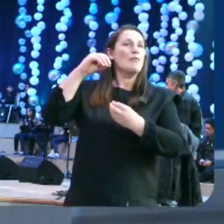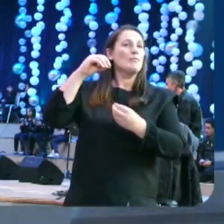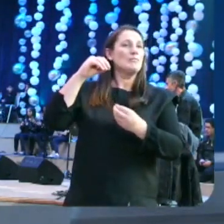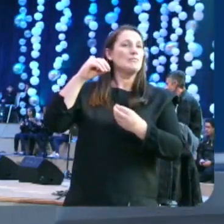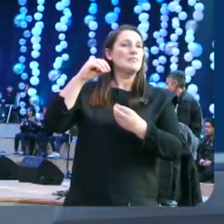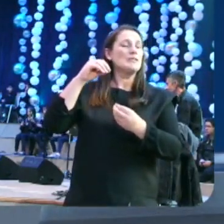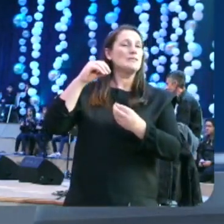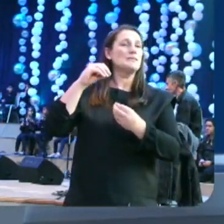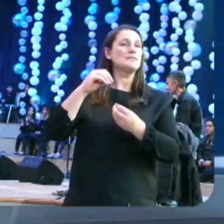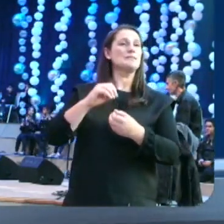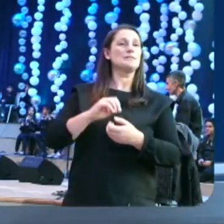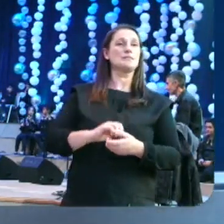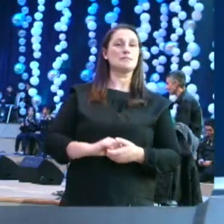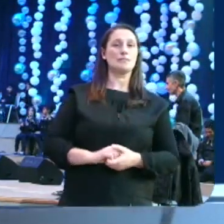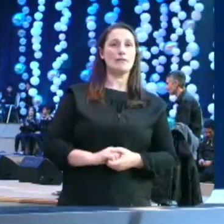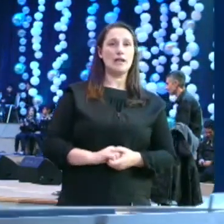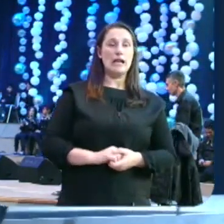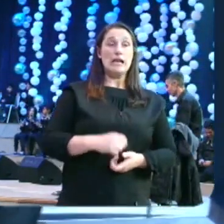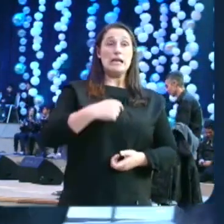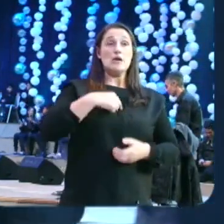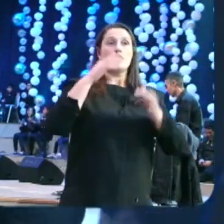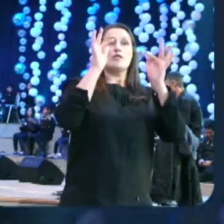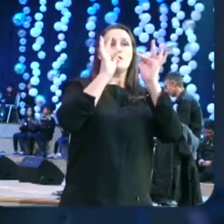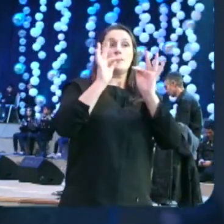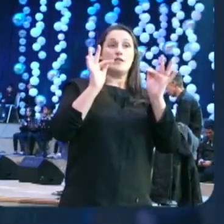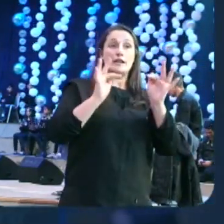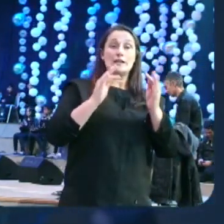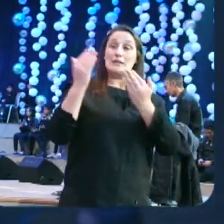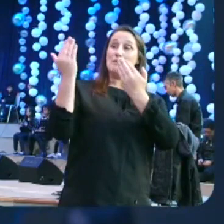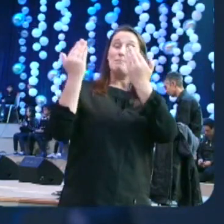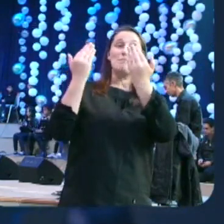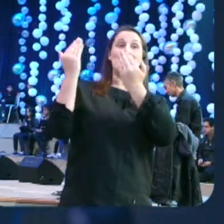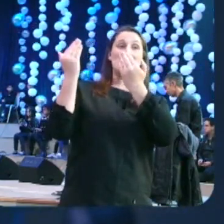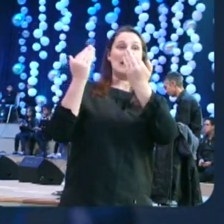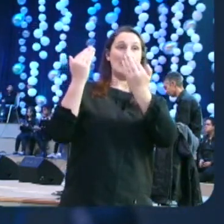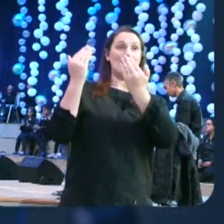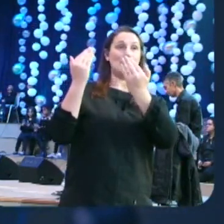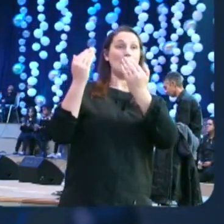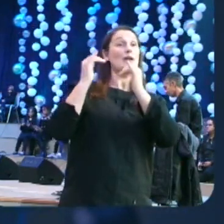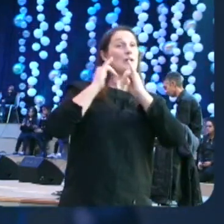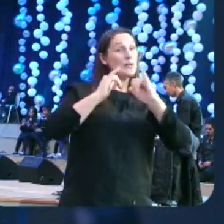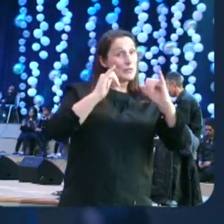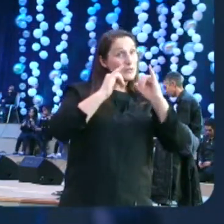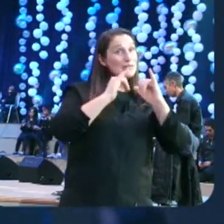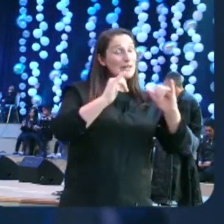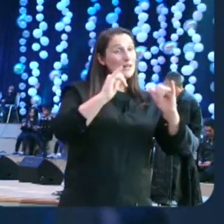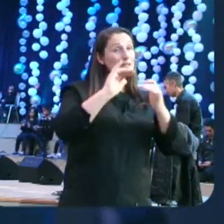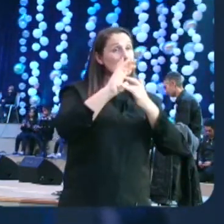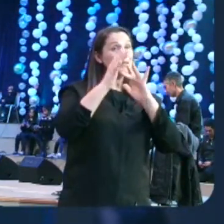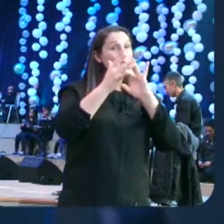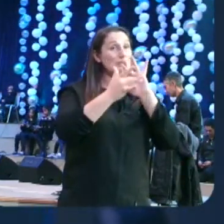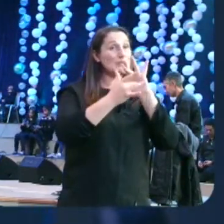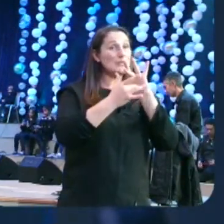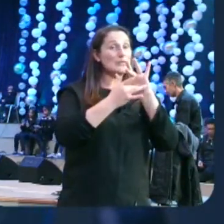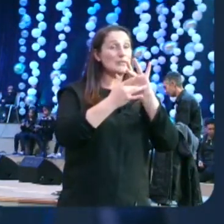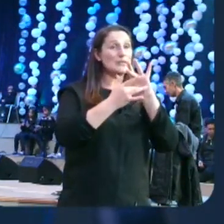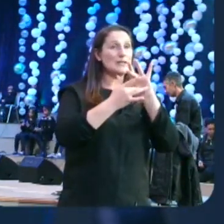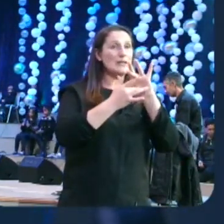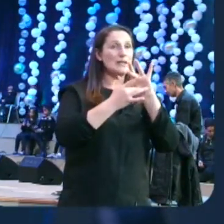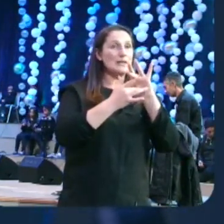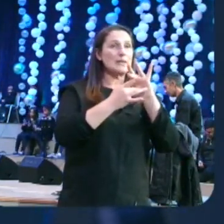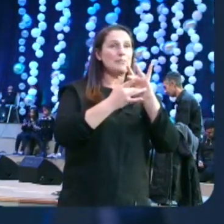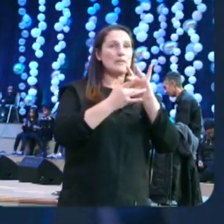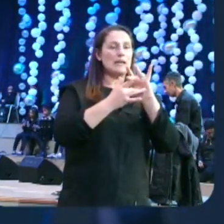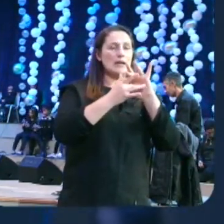vibrando porque essa parábola foi contada por Jesus, naturalmente pegando o substrato